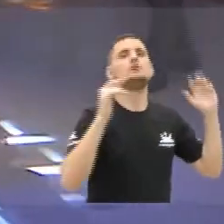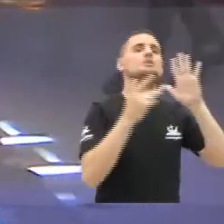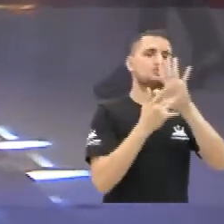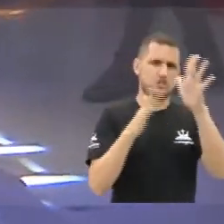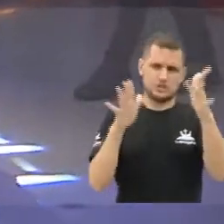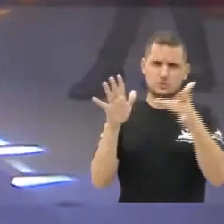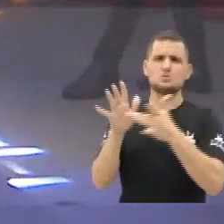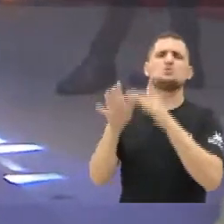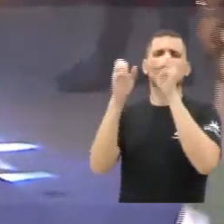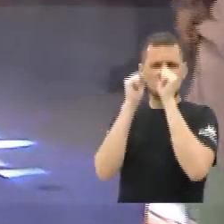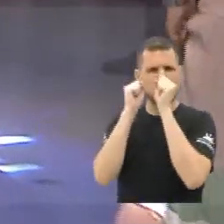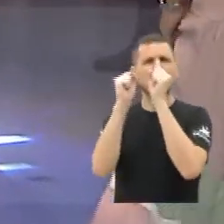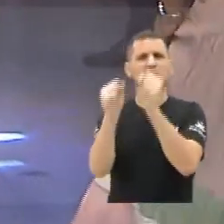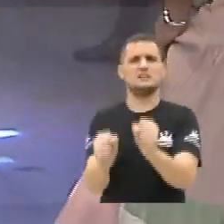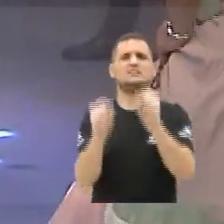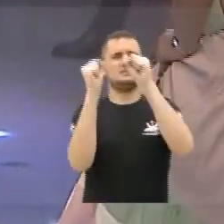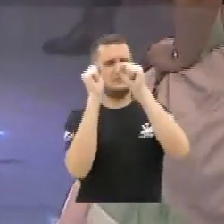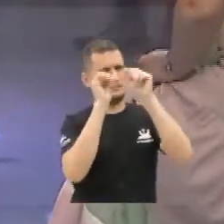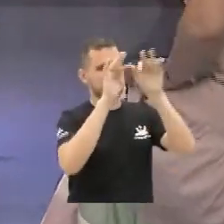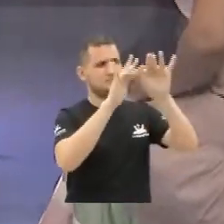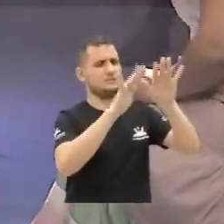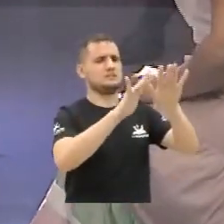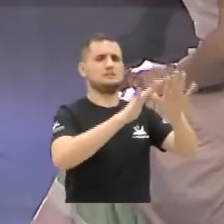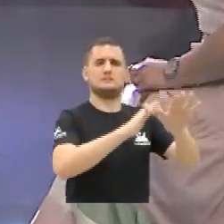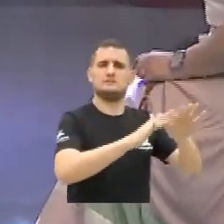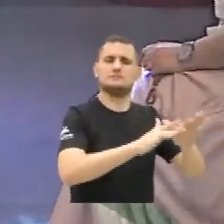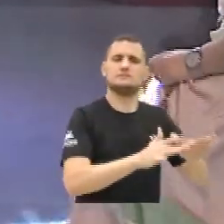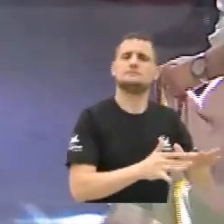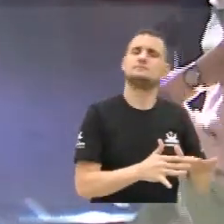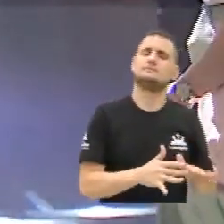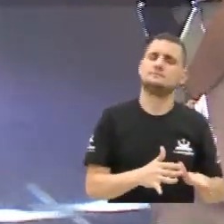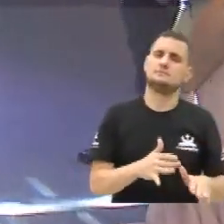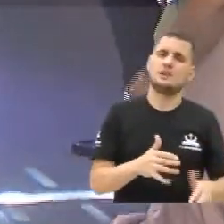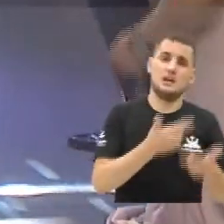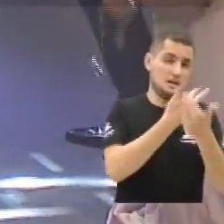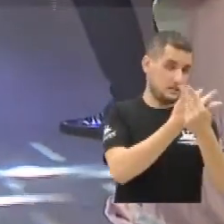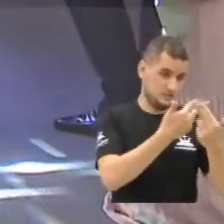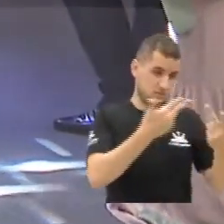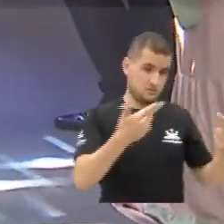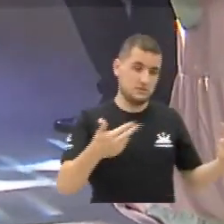impossível ele pode realizar.